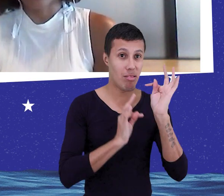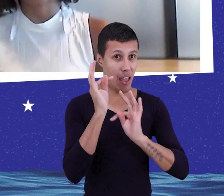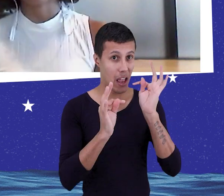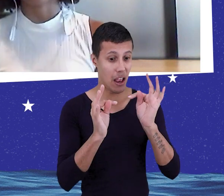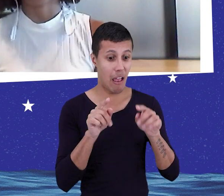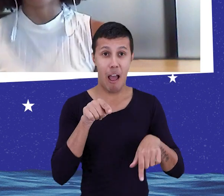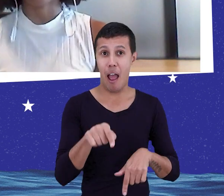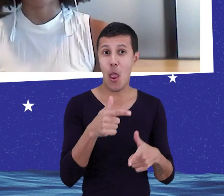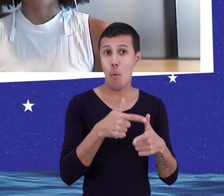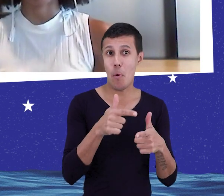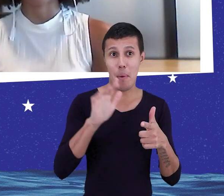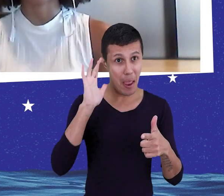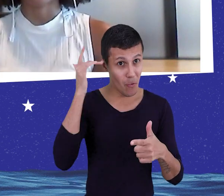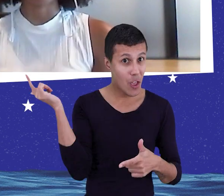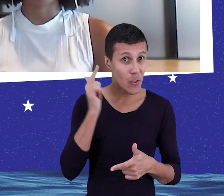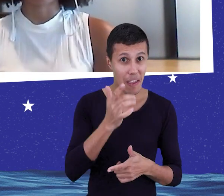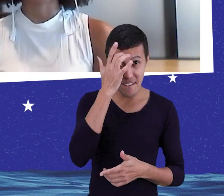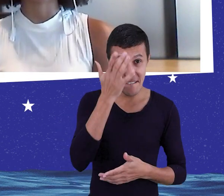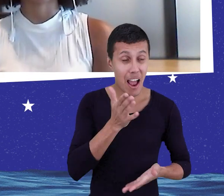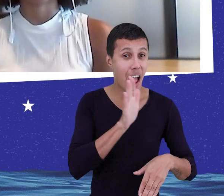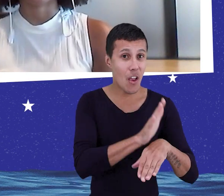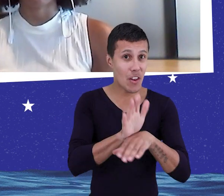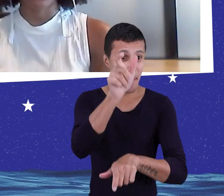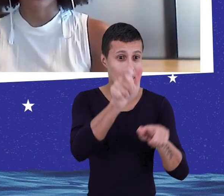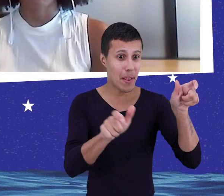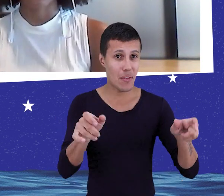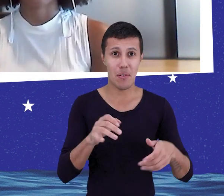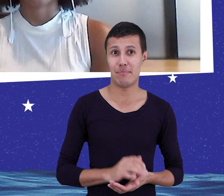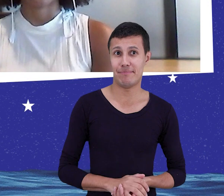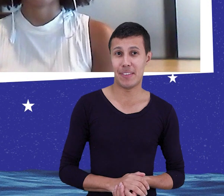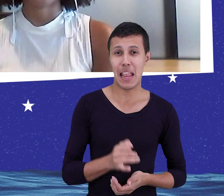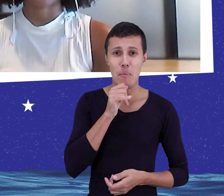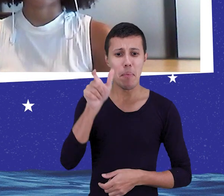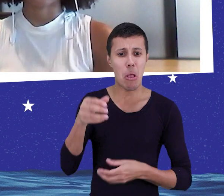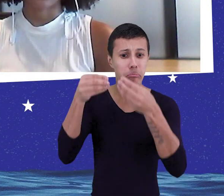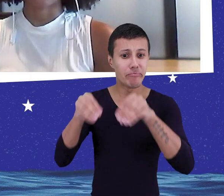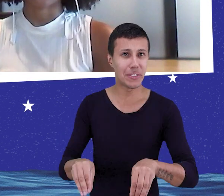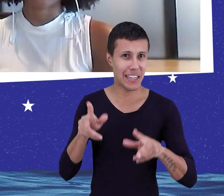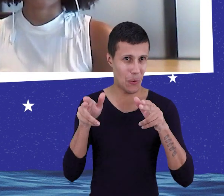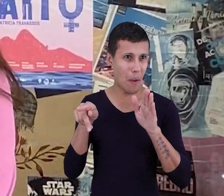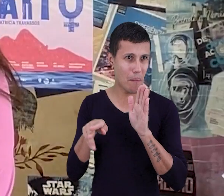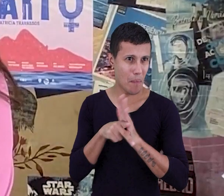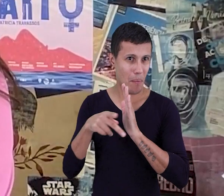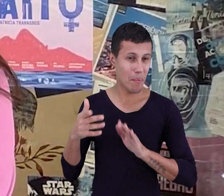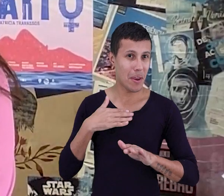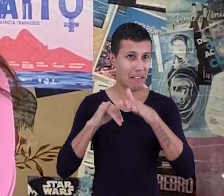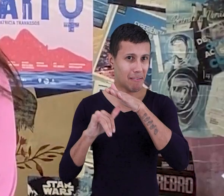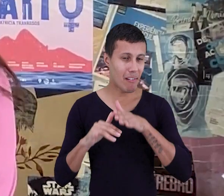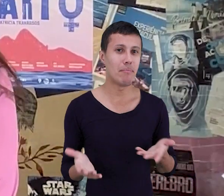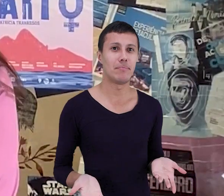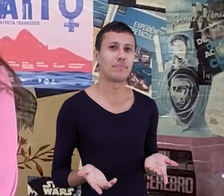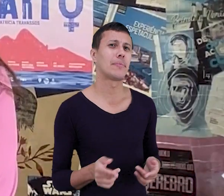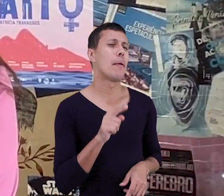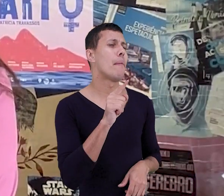que está sendo feito prejudicando o consumidor, né? É melhorar, né, a jornada desse cliente. O que